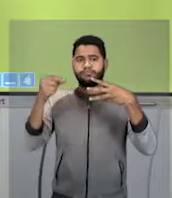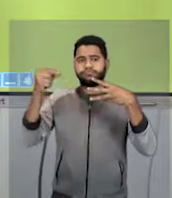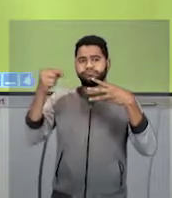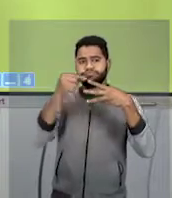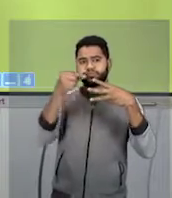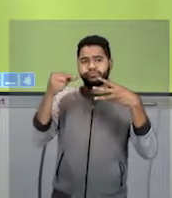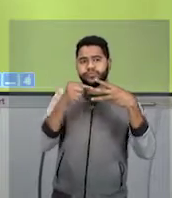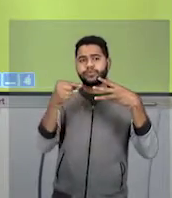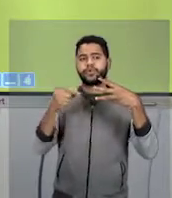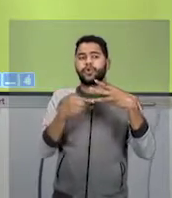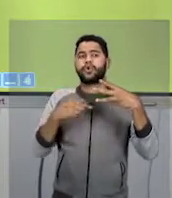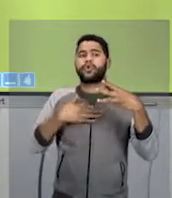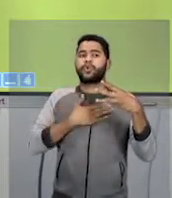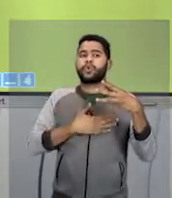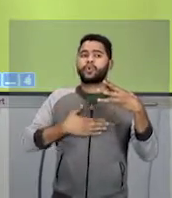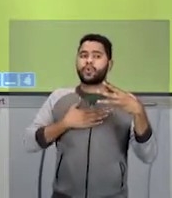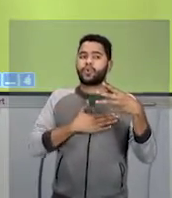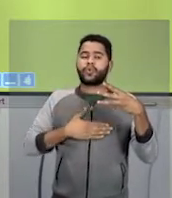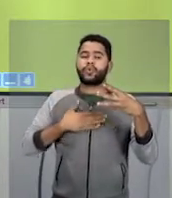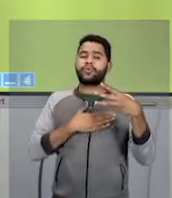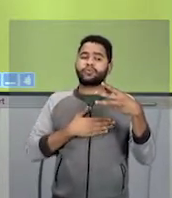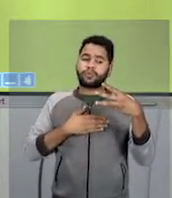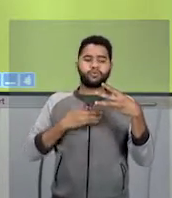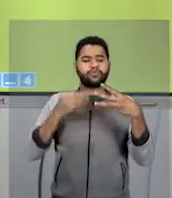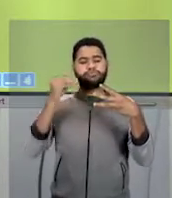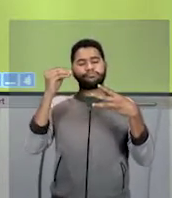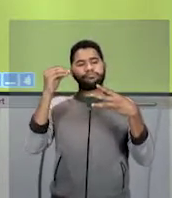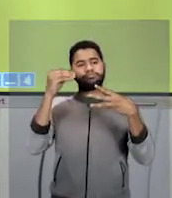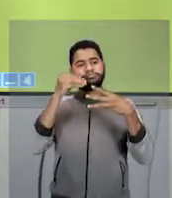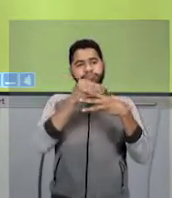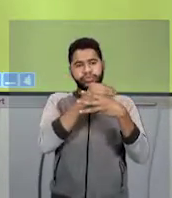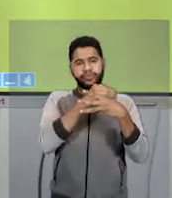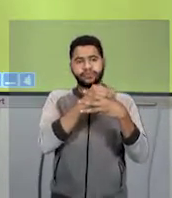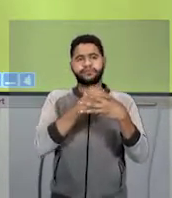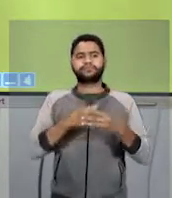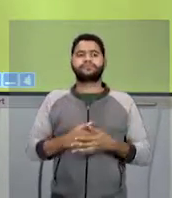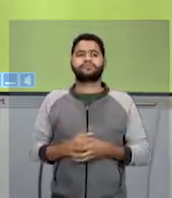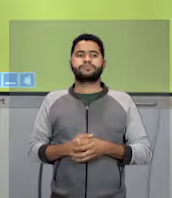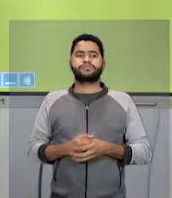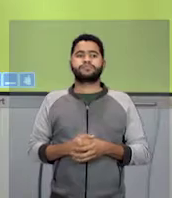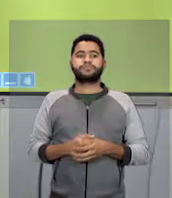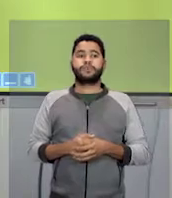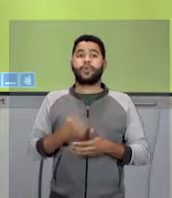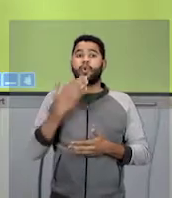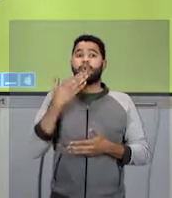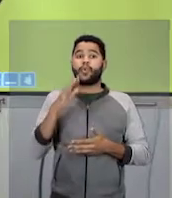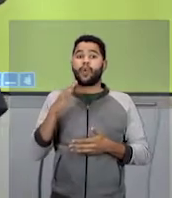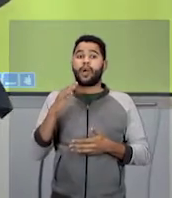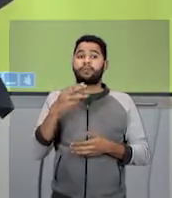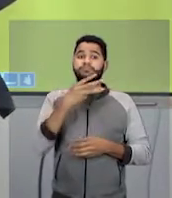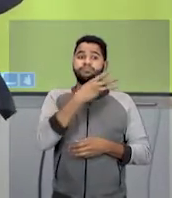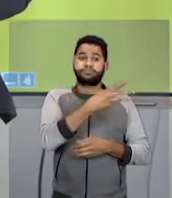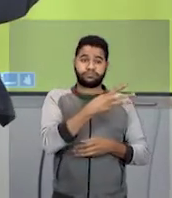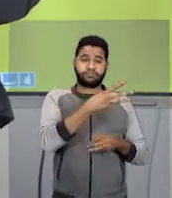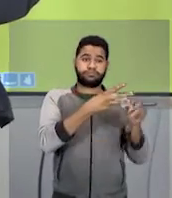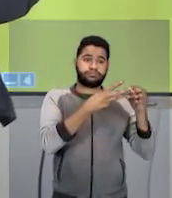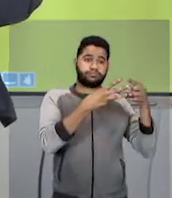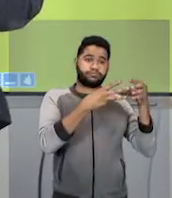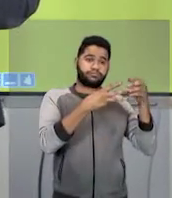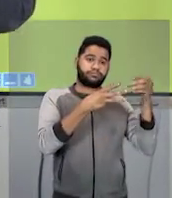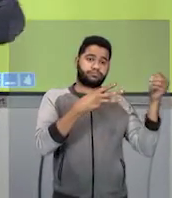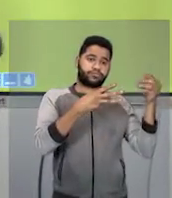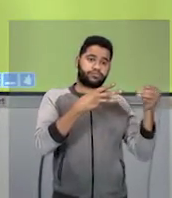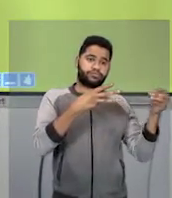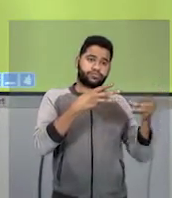nós gostaríamos de alimentar o nosso reservatório e de qual dessas possibilidades de